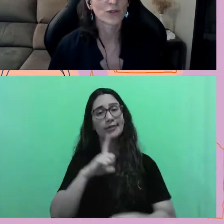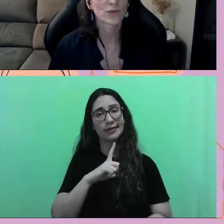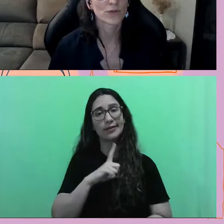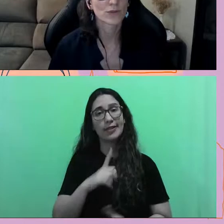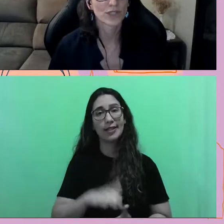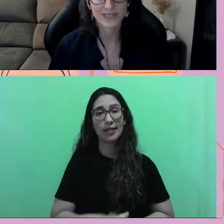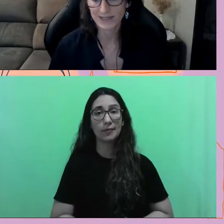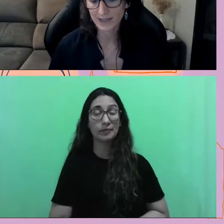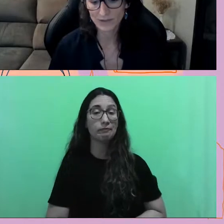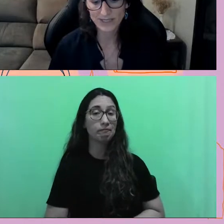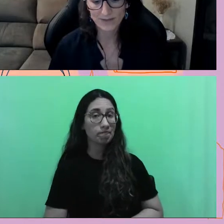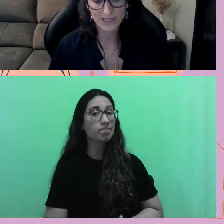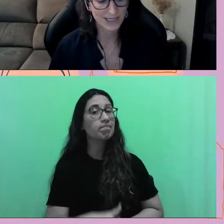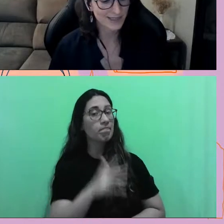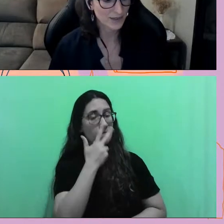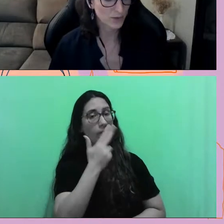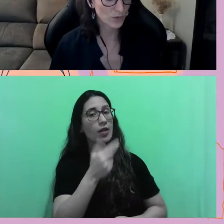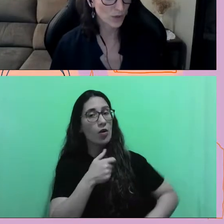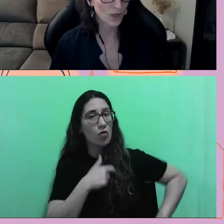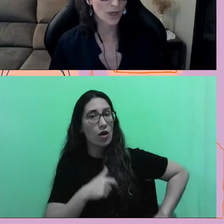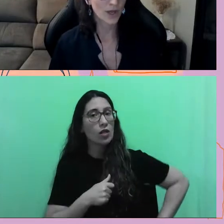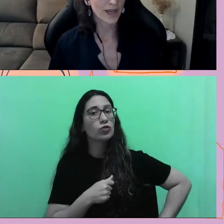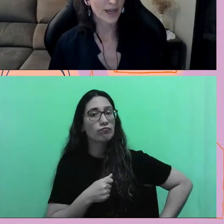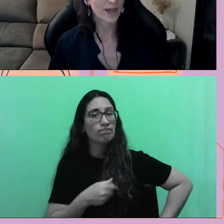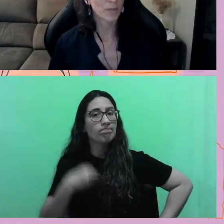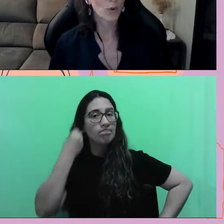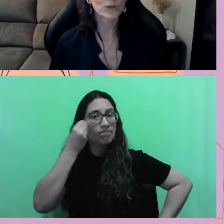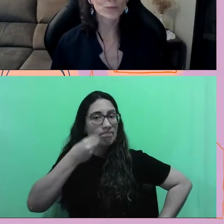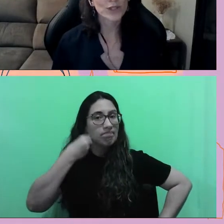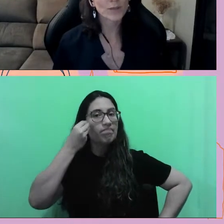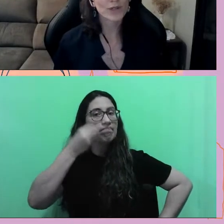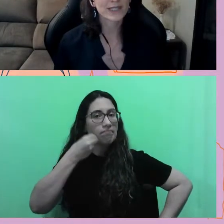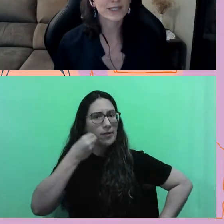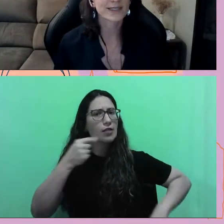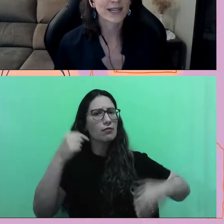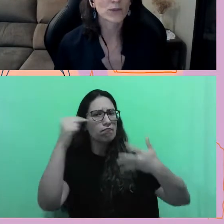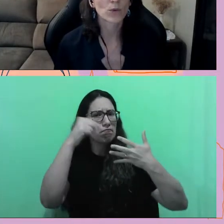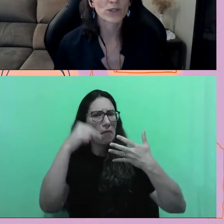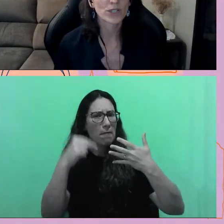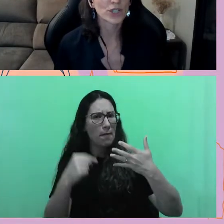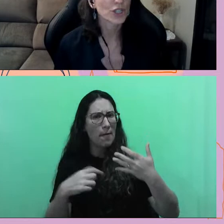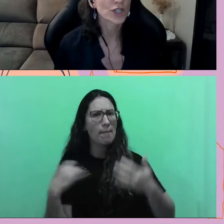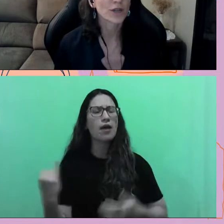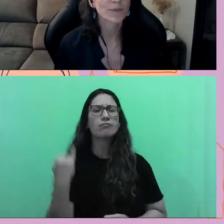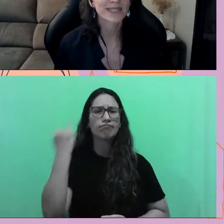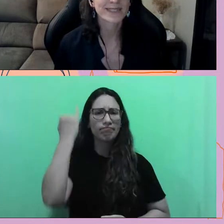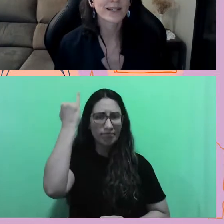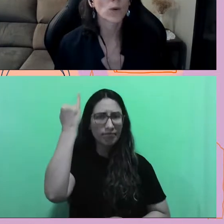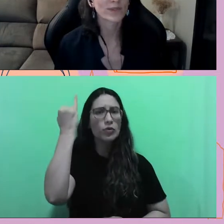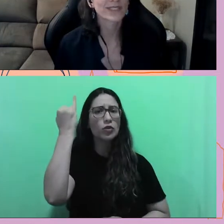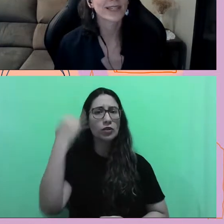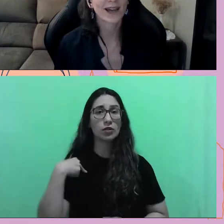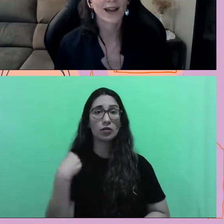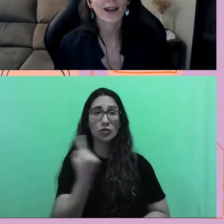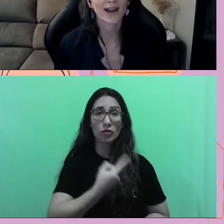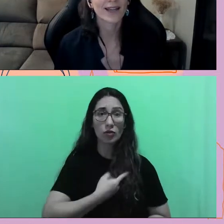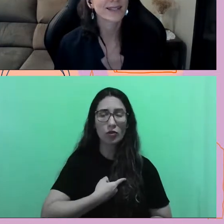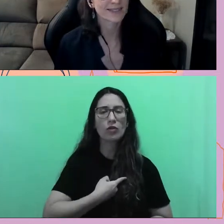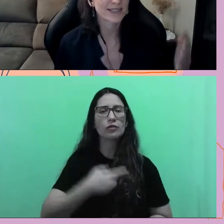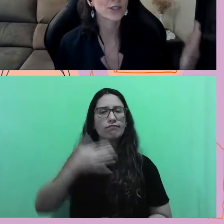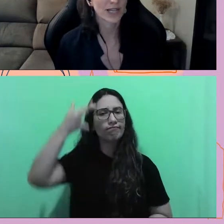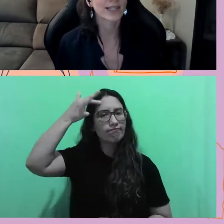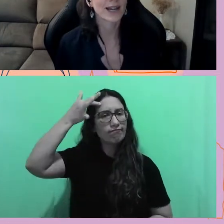Eu acho, Jacena, que você vai trazendo pontos muito importantes, né? Do quanto a gente precisa considerar